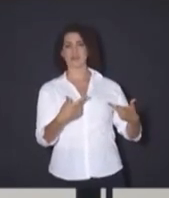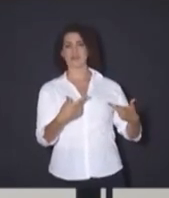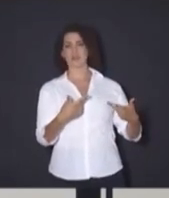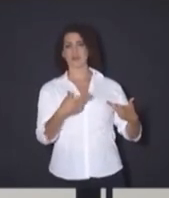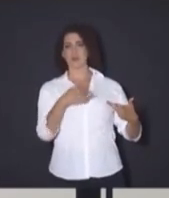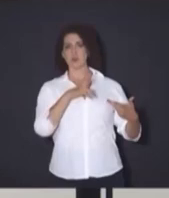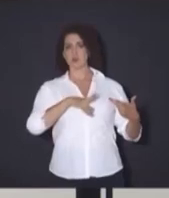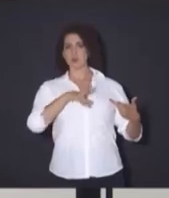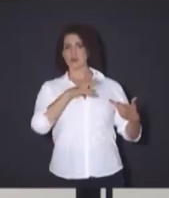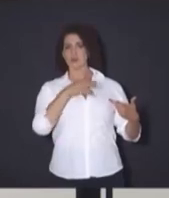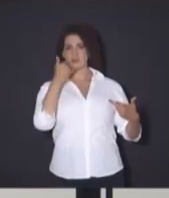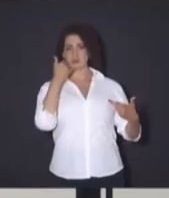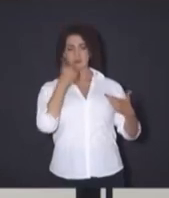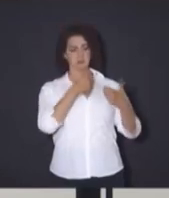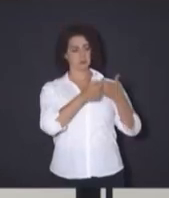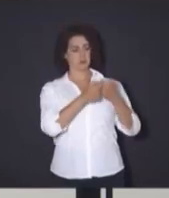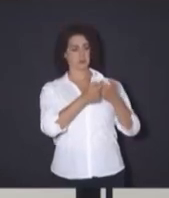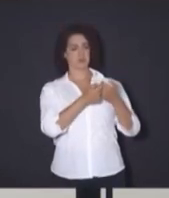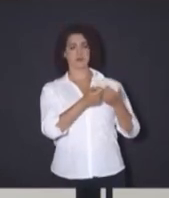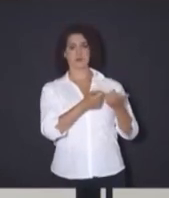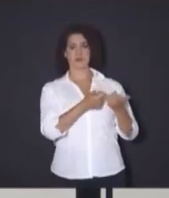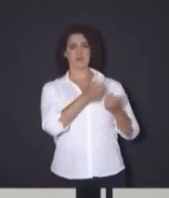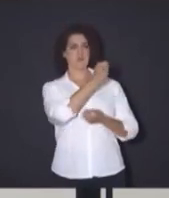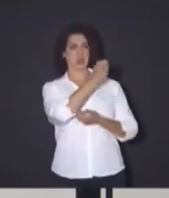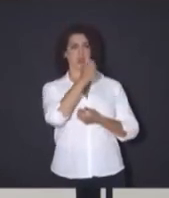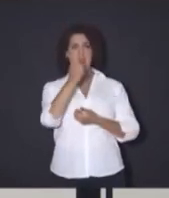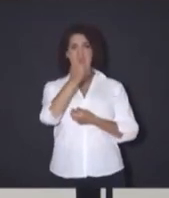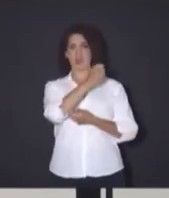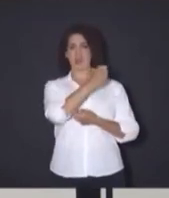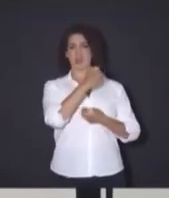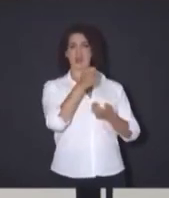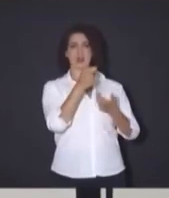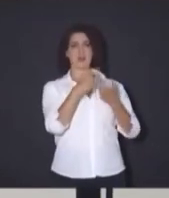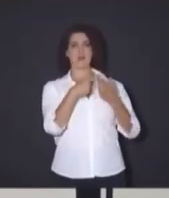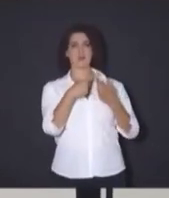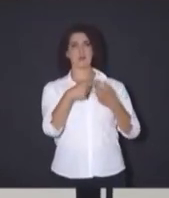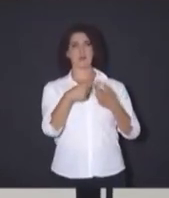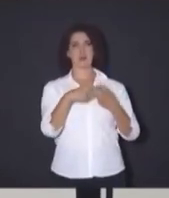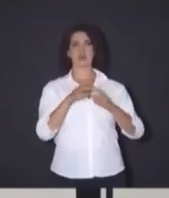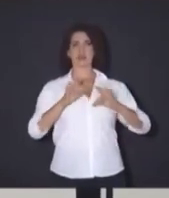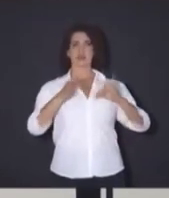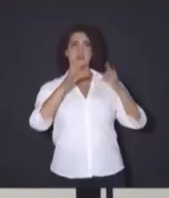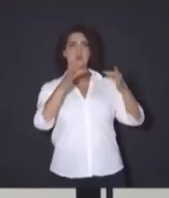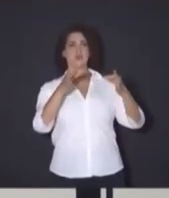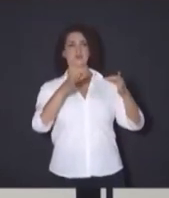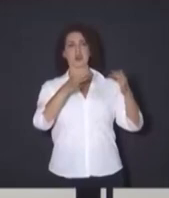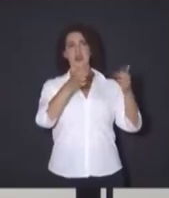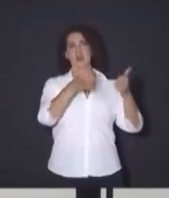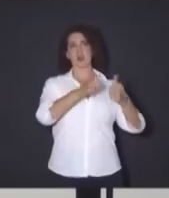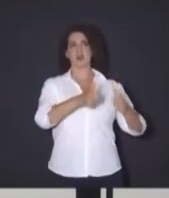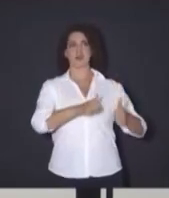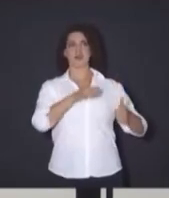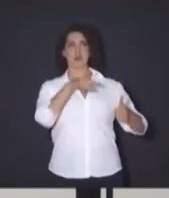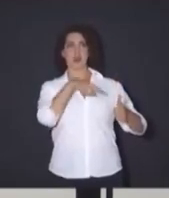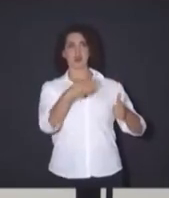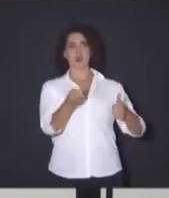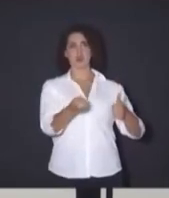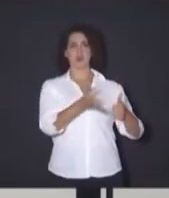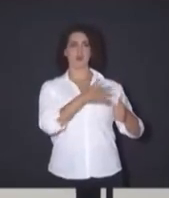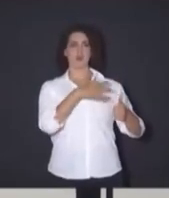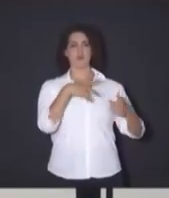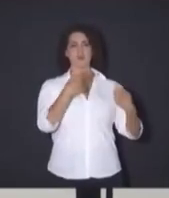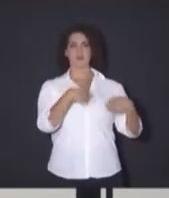estar usando o celular, porque é moderno o candomblé hoje, é contemporâneo, então você tem